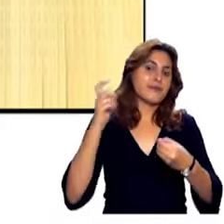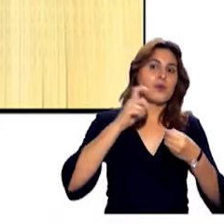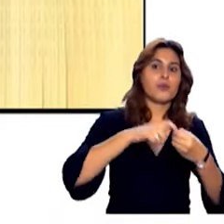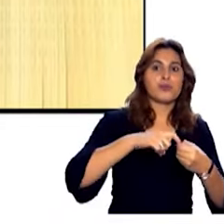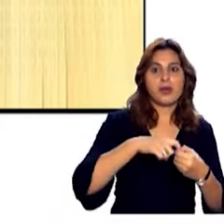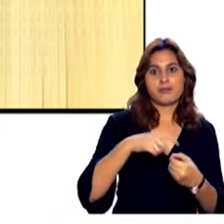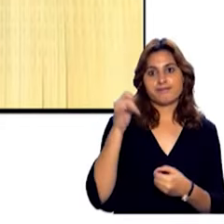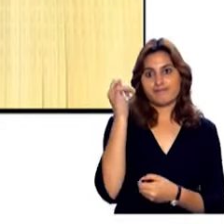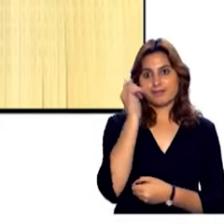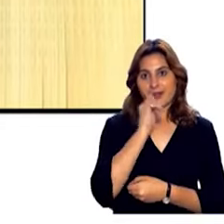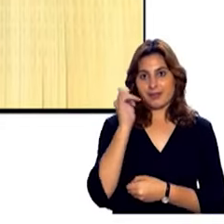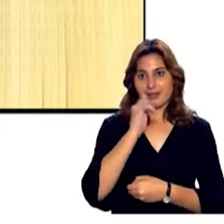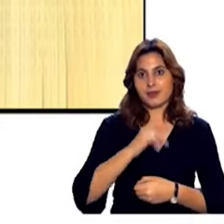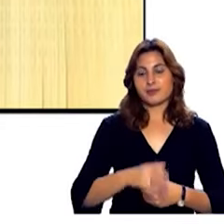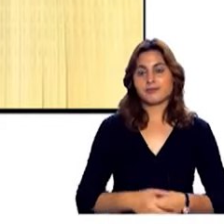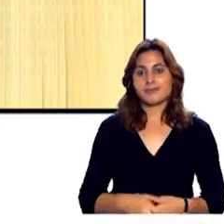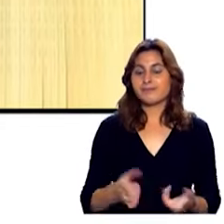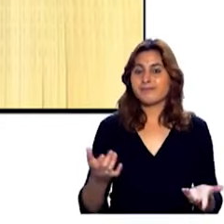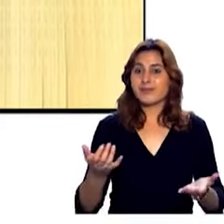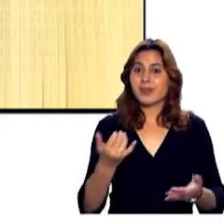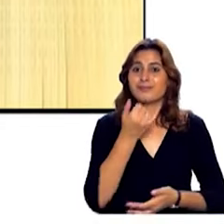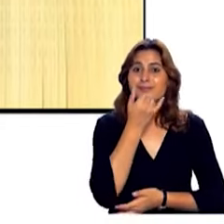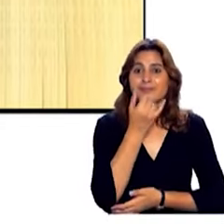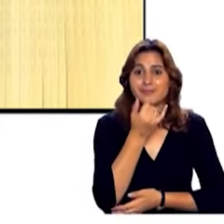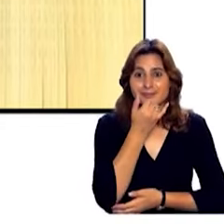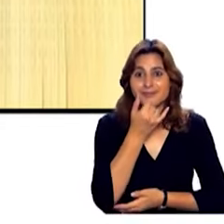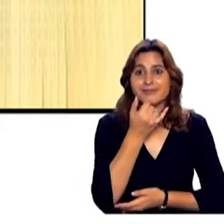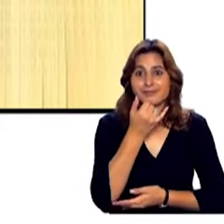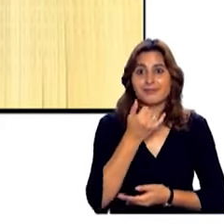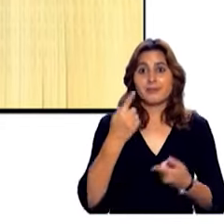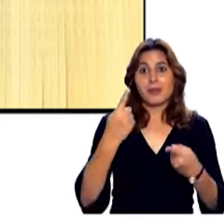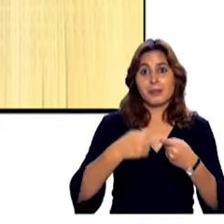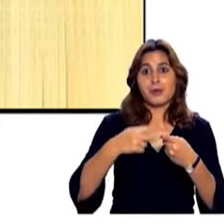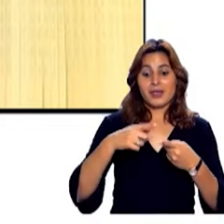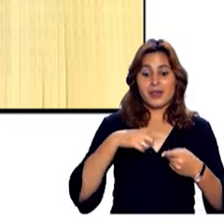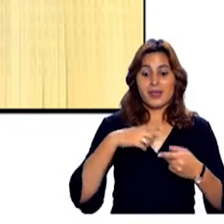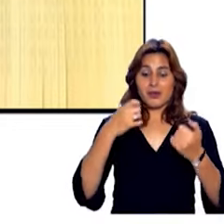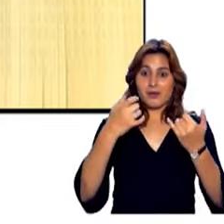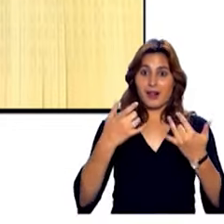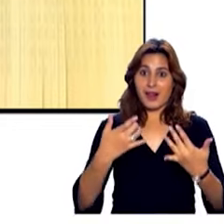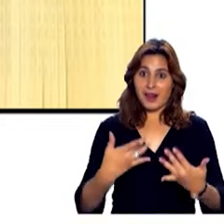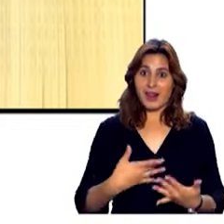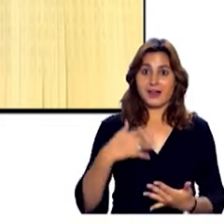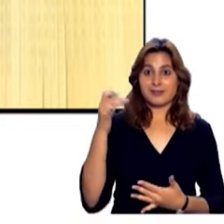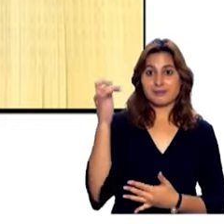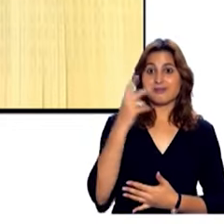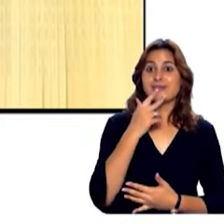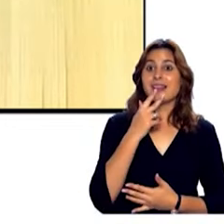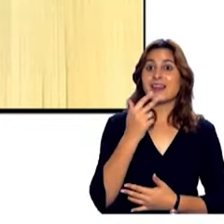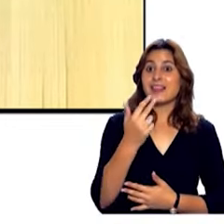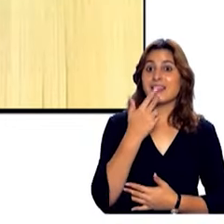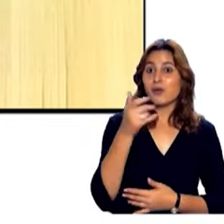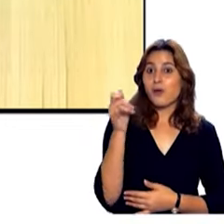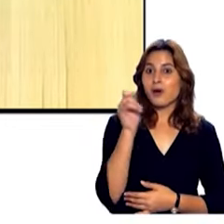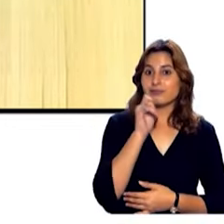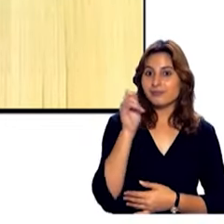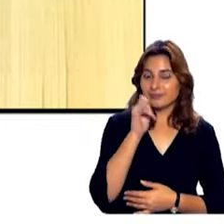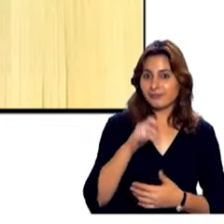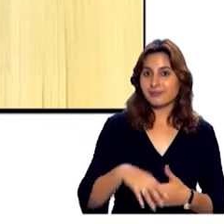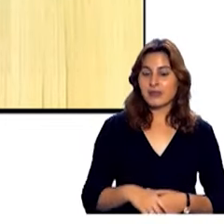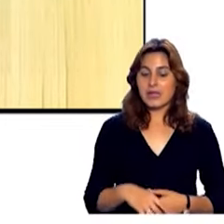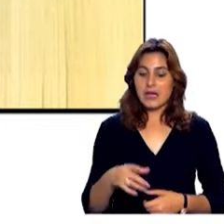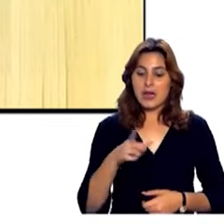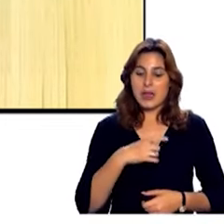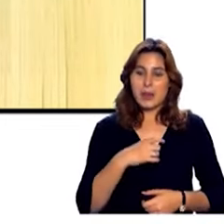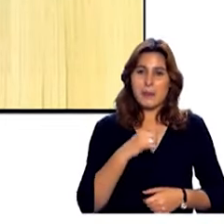então peço desculpa porque vou falar italiano como você pode sentir nessas poucas frases Meu